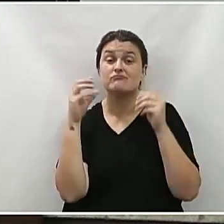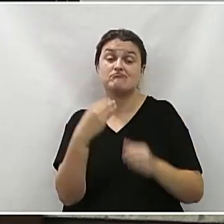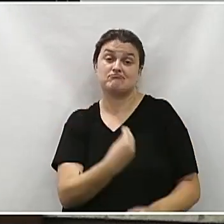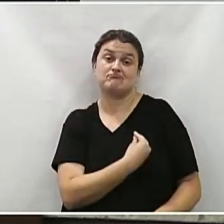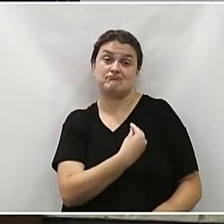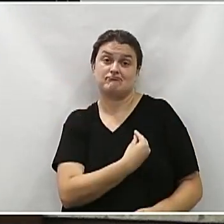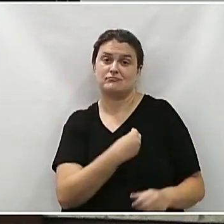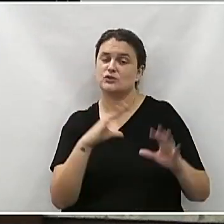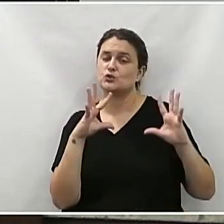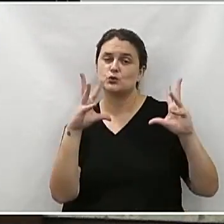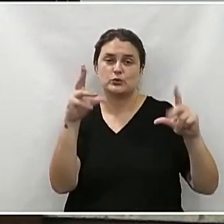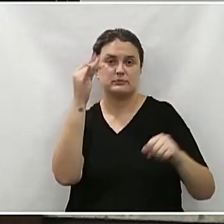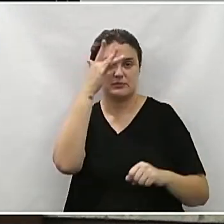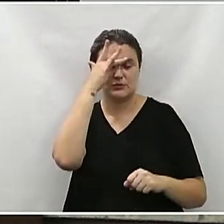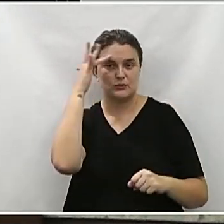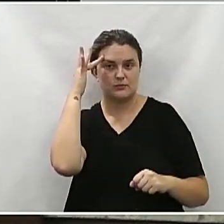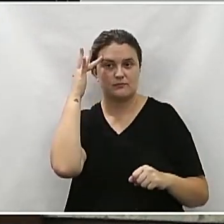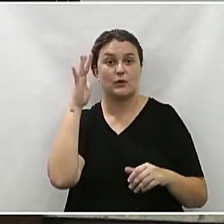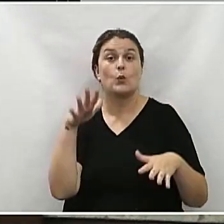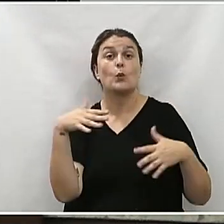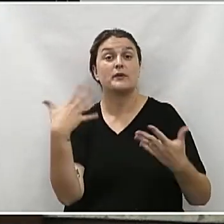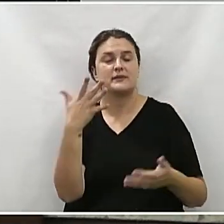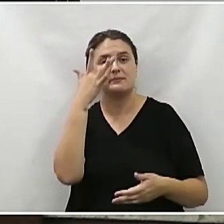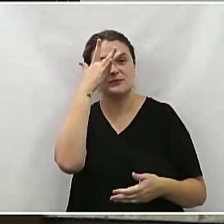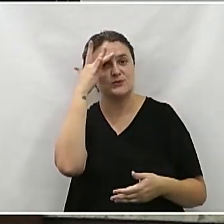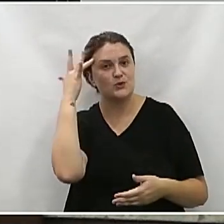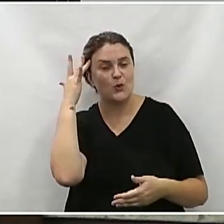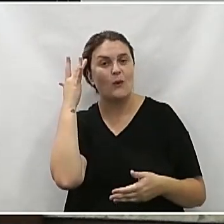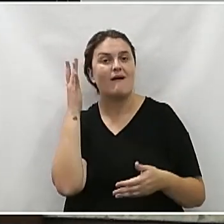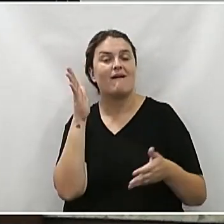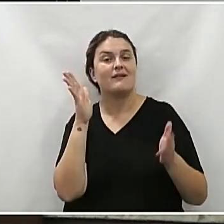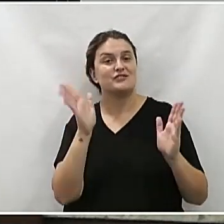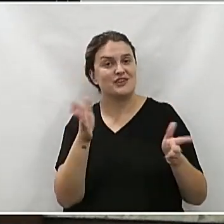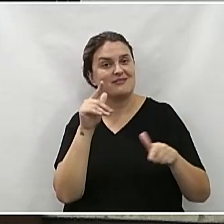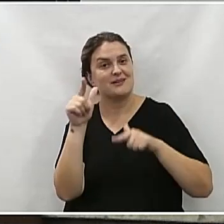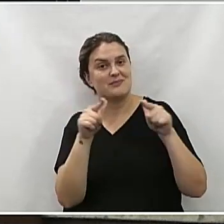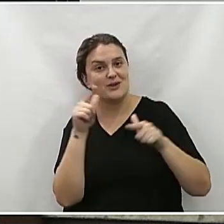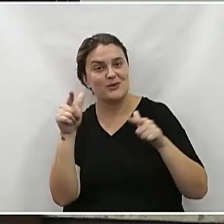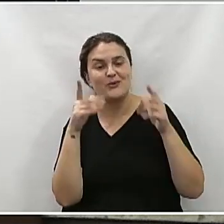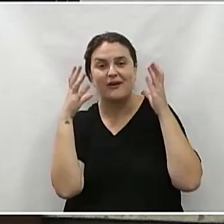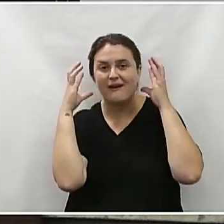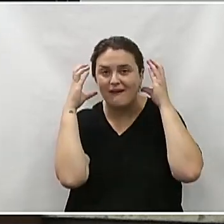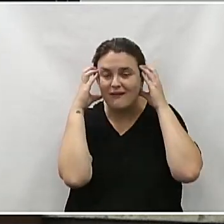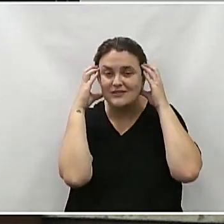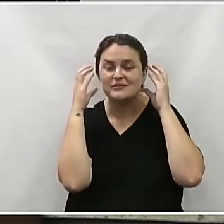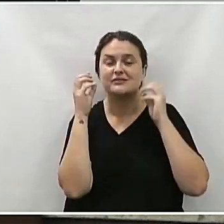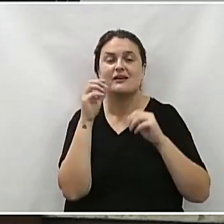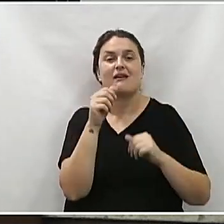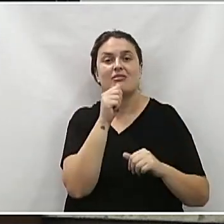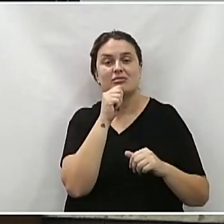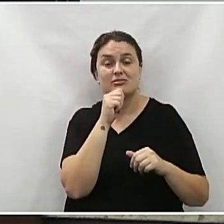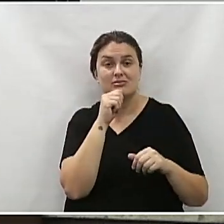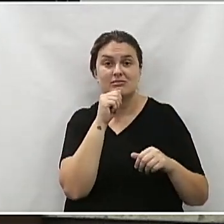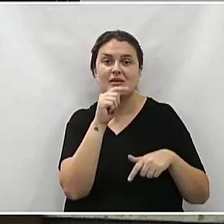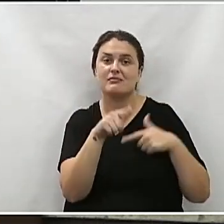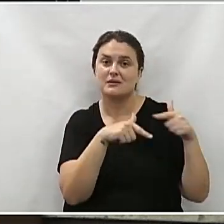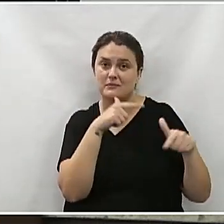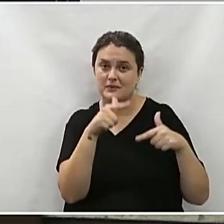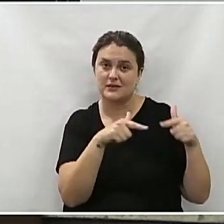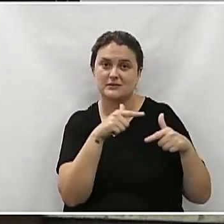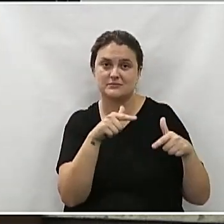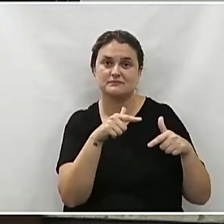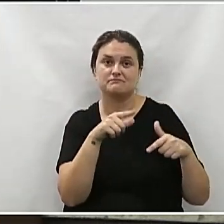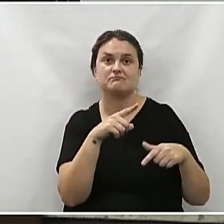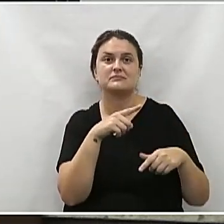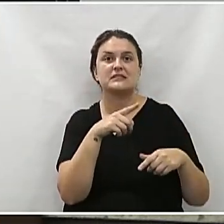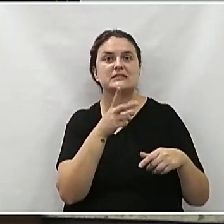da vida de todo mundo quantas pessoas já passaram por esse veículo quantos estão atuando e tem